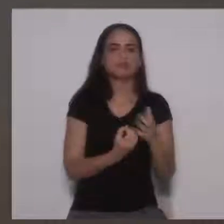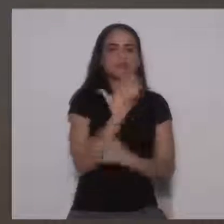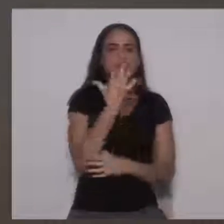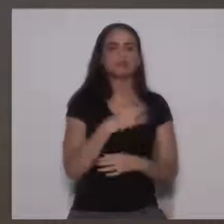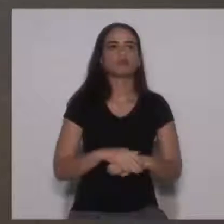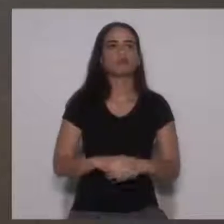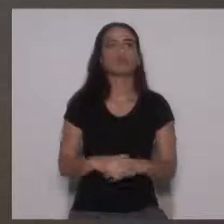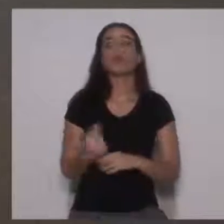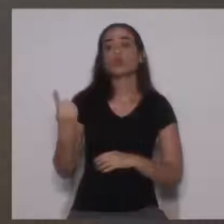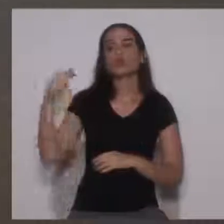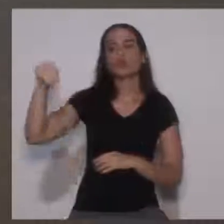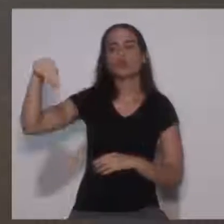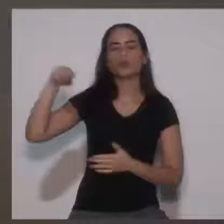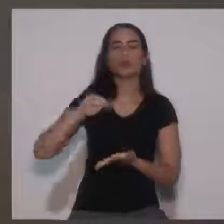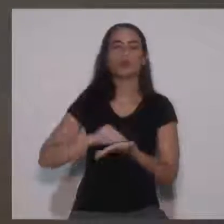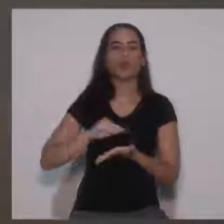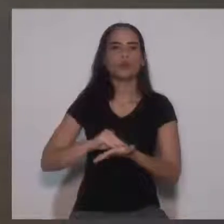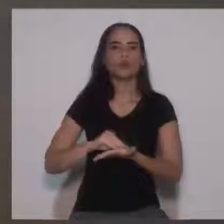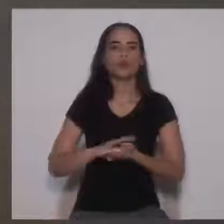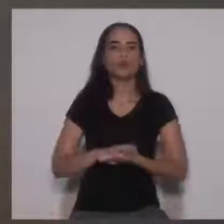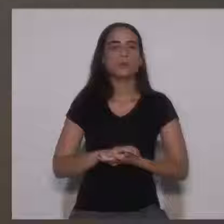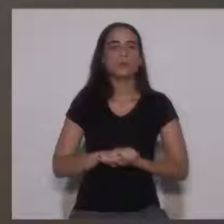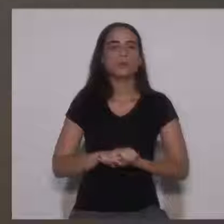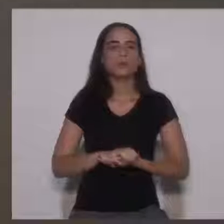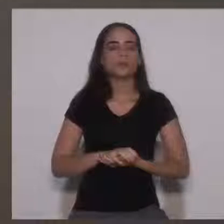Falta apenas 1 minuto.